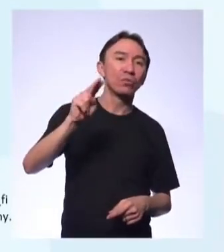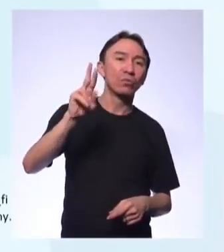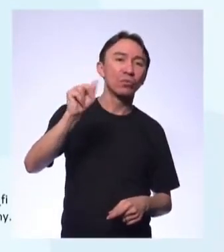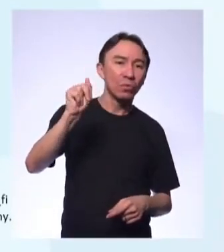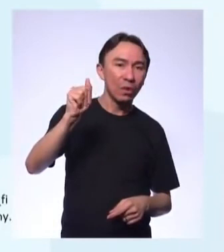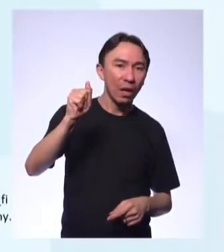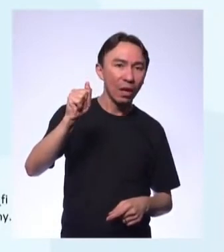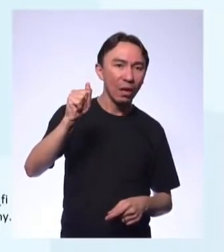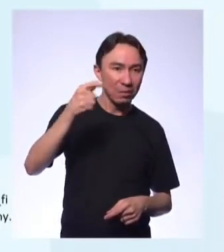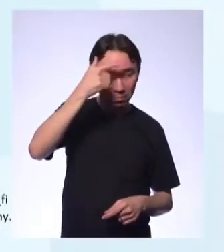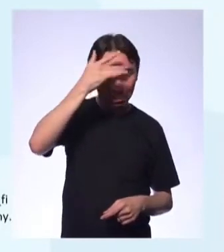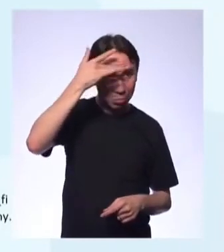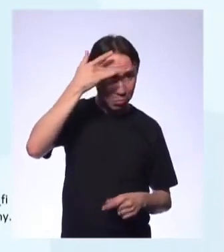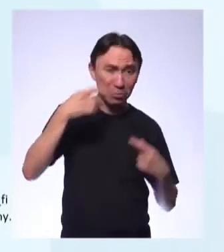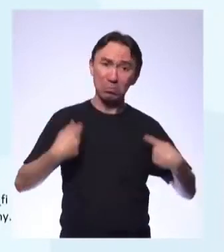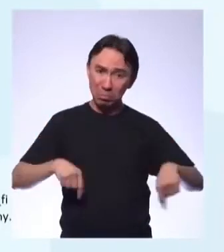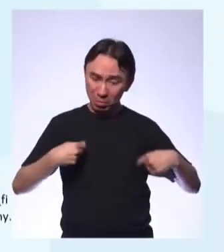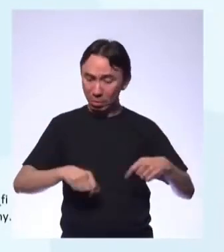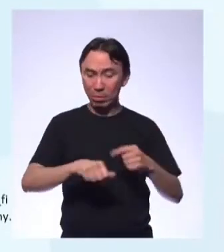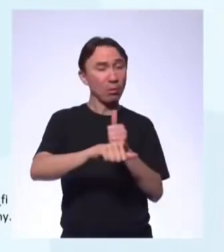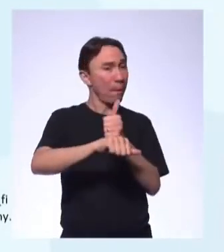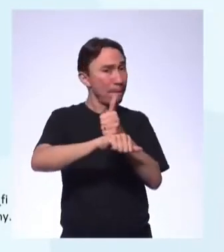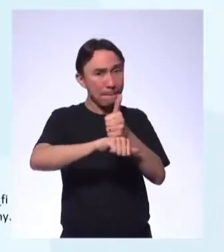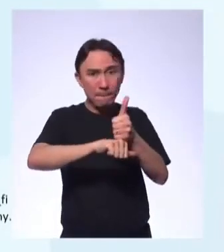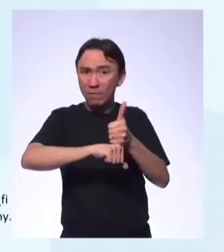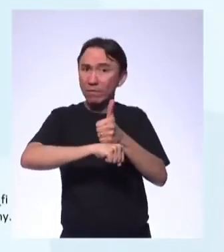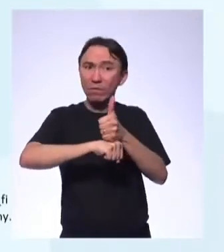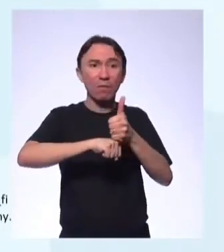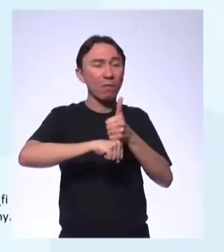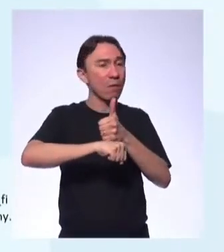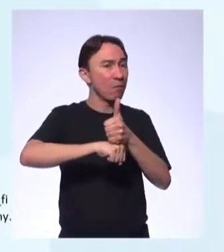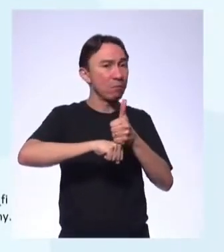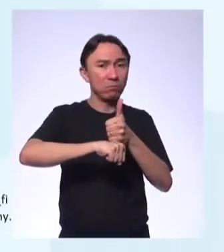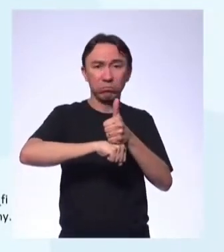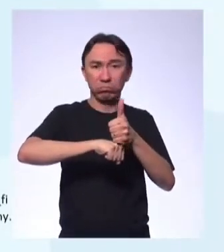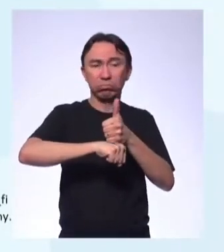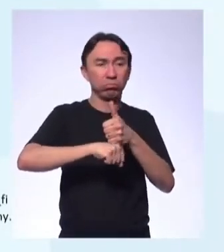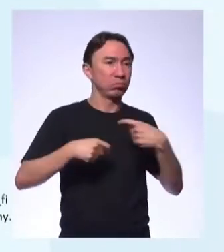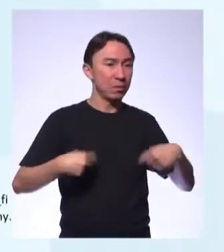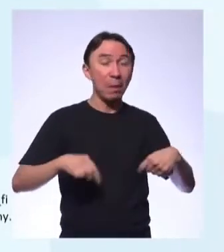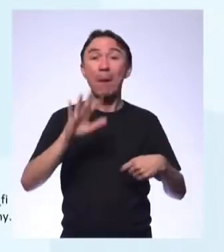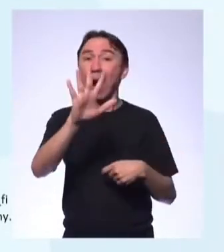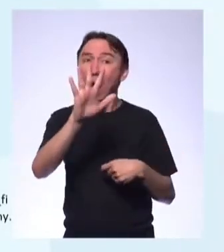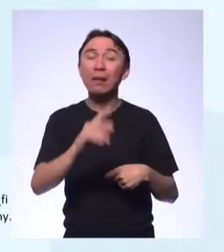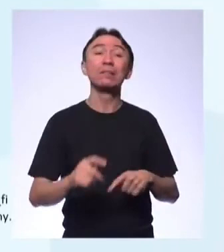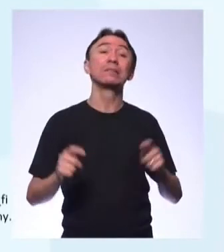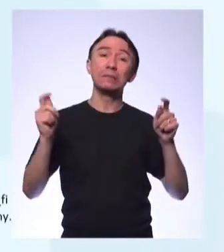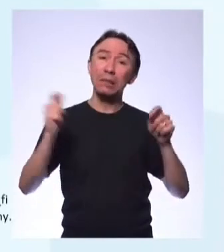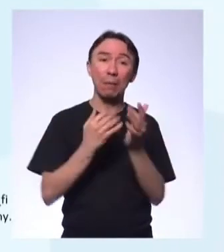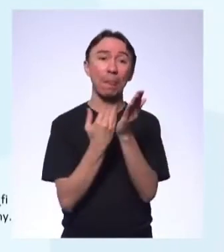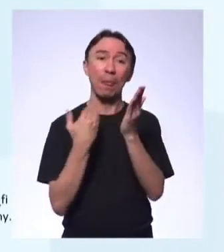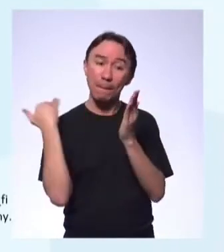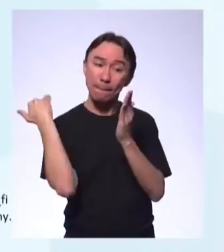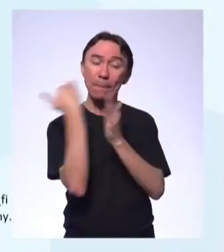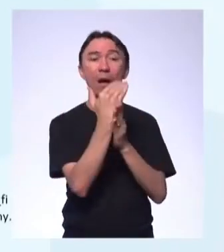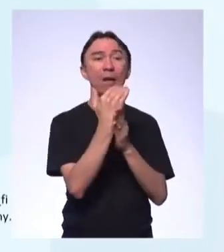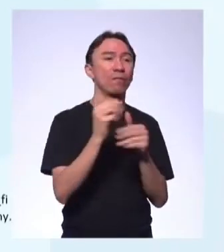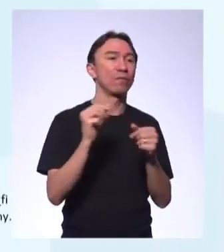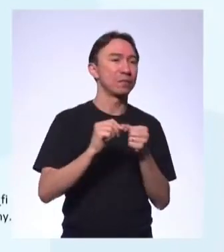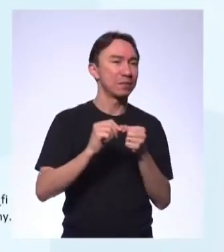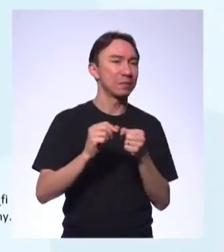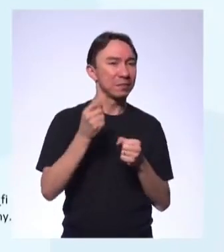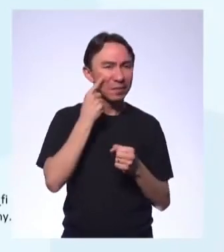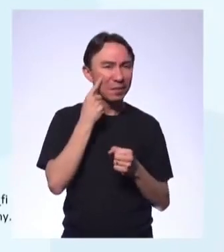mas dessa vez é um equipamento que vai fazer em maior quantidade. Então, aí na imagem vocês estão vendo a spinning